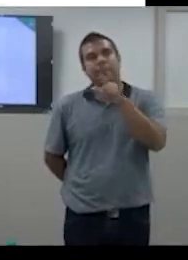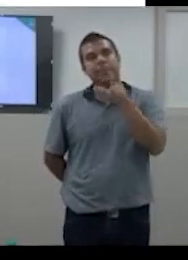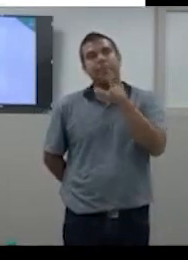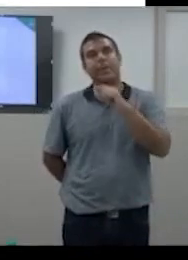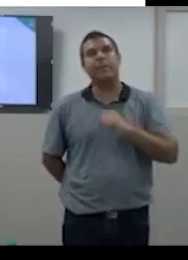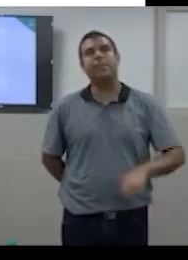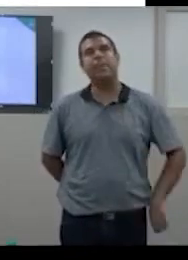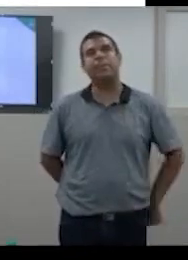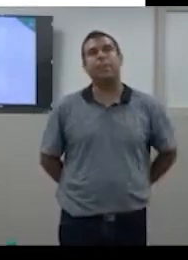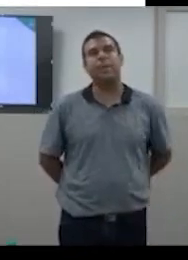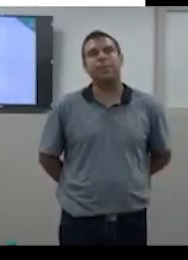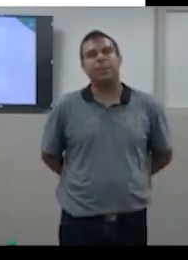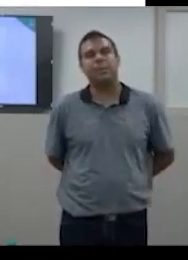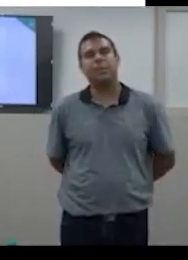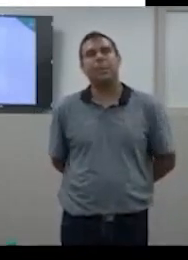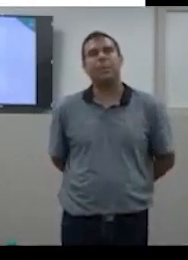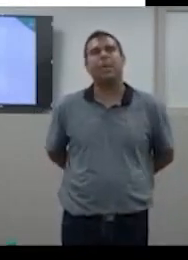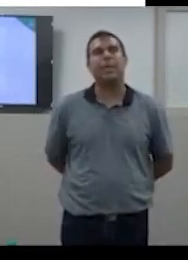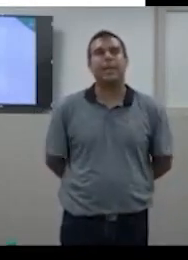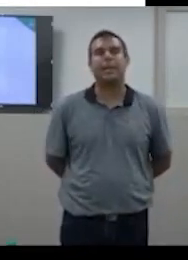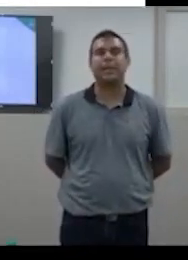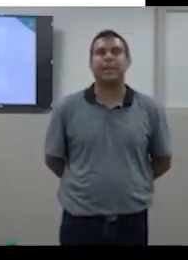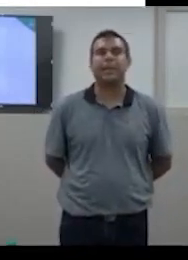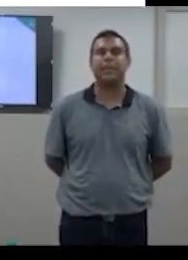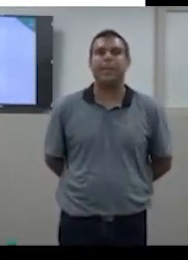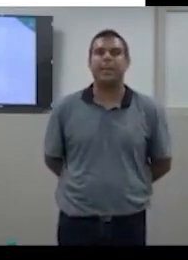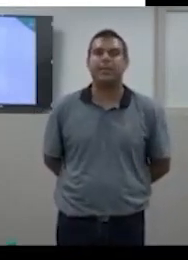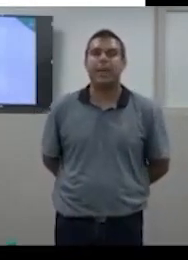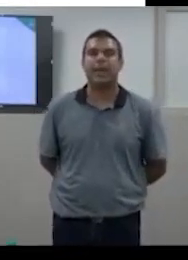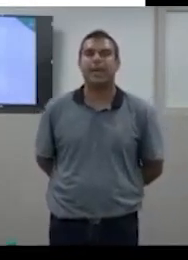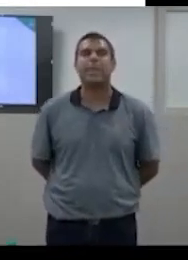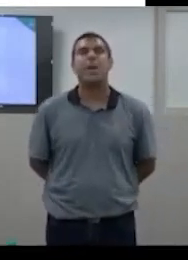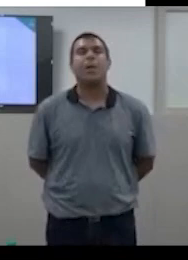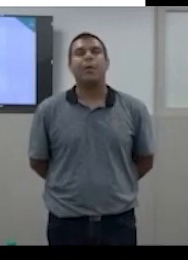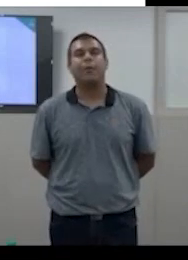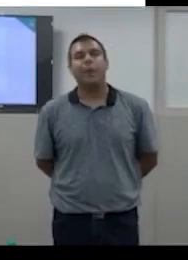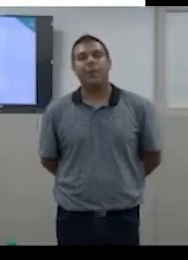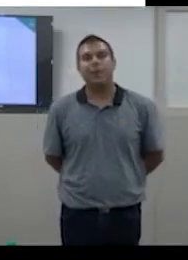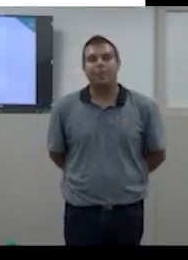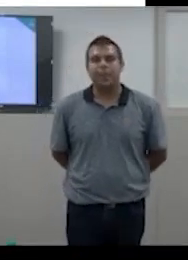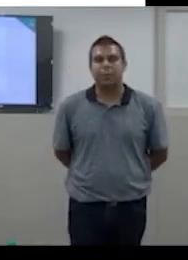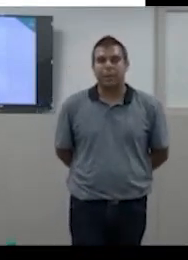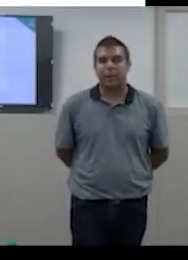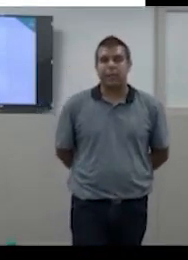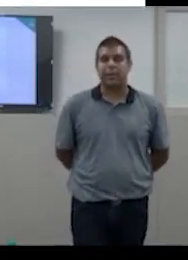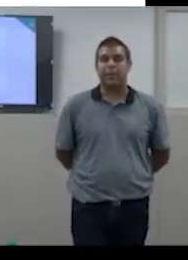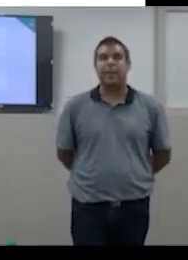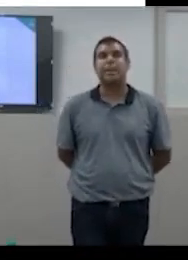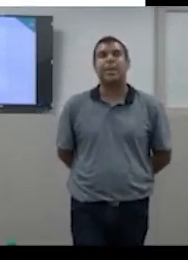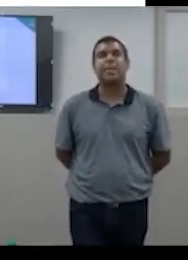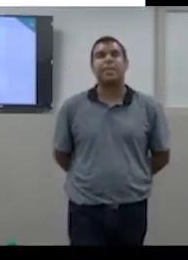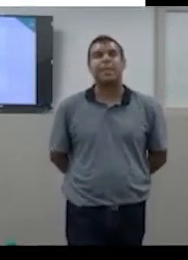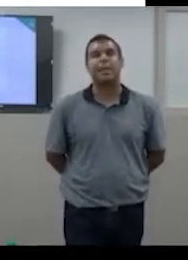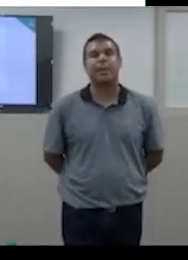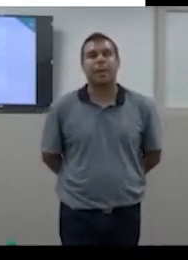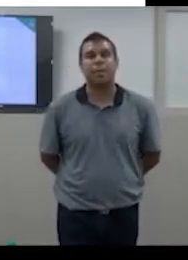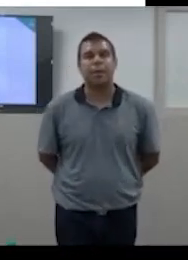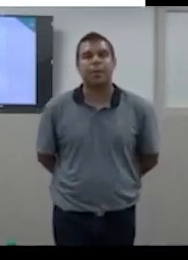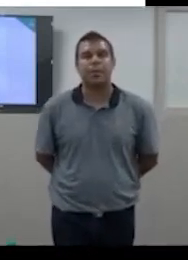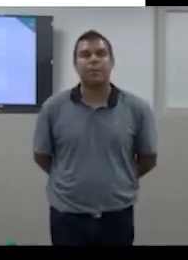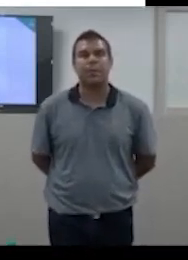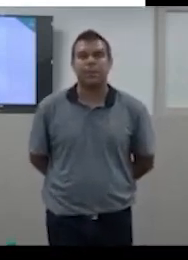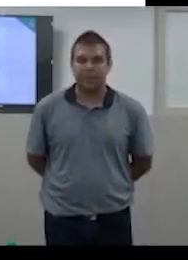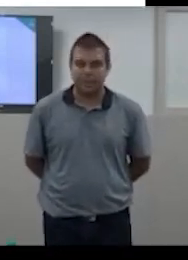mas percebam que a temperatura não está mudando, galera, está estabilizada. O fato da temperatura estar estabilizada é porque